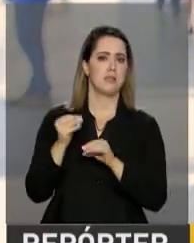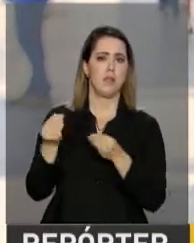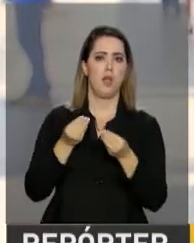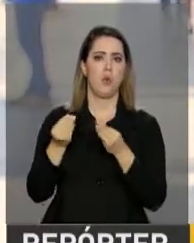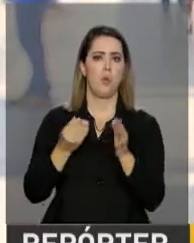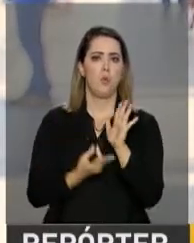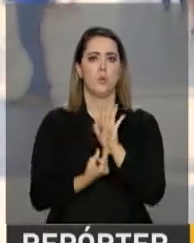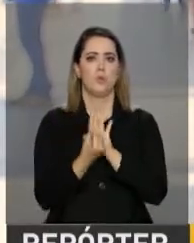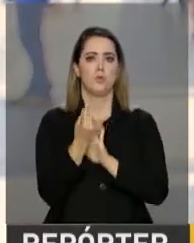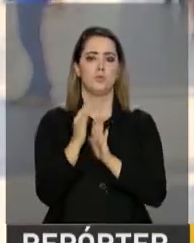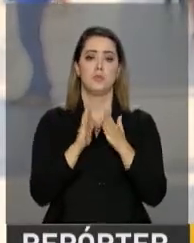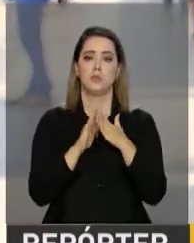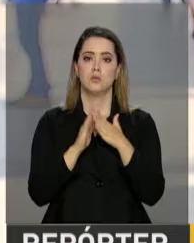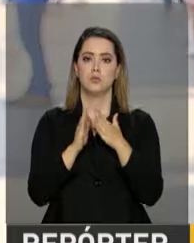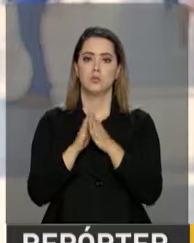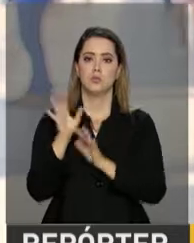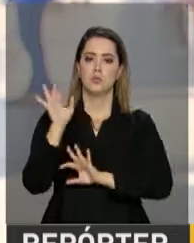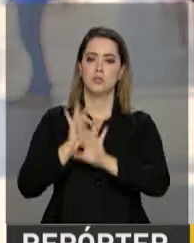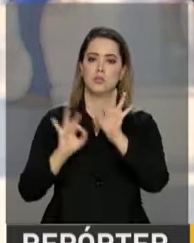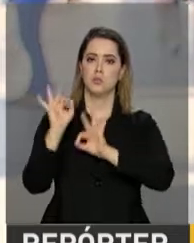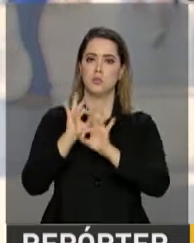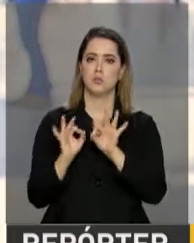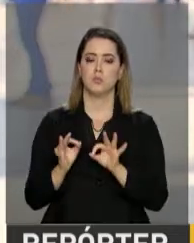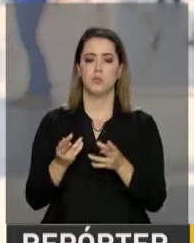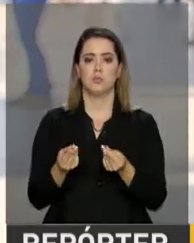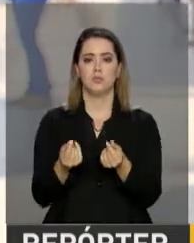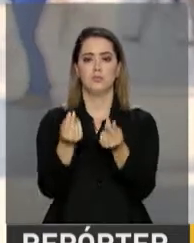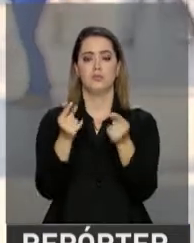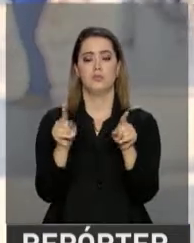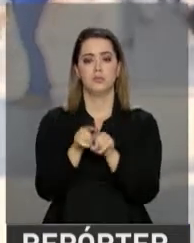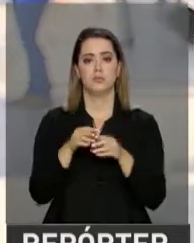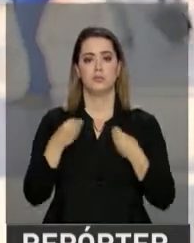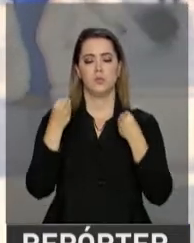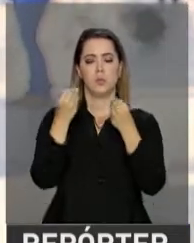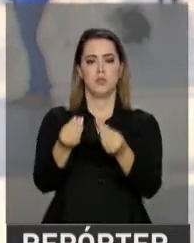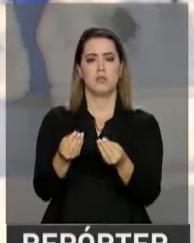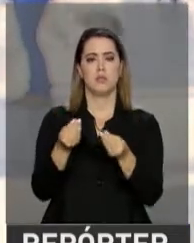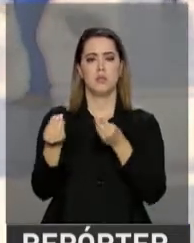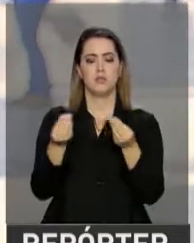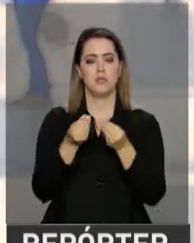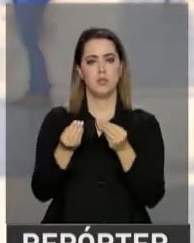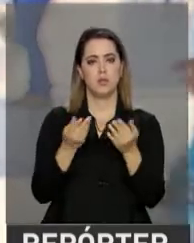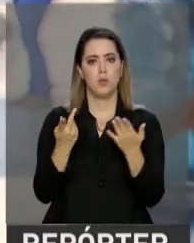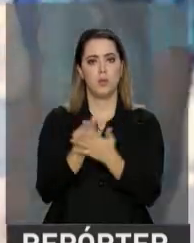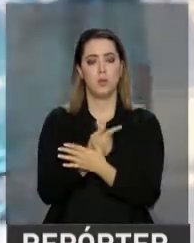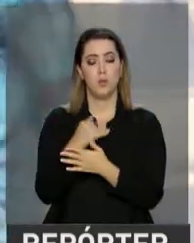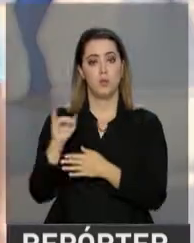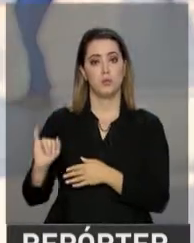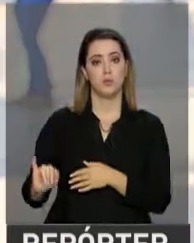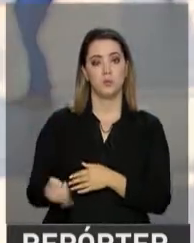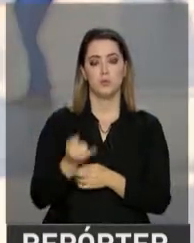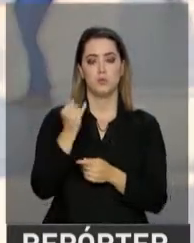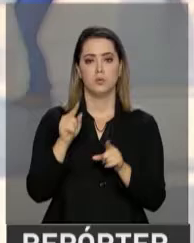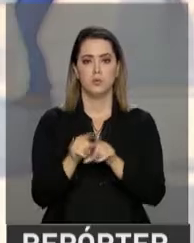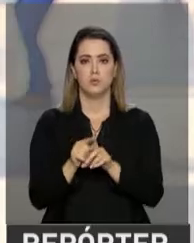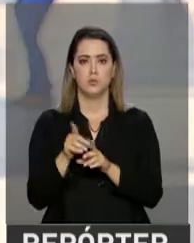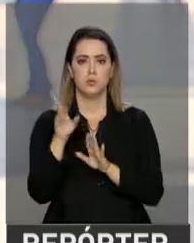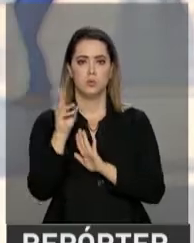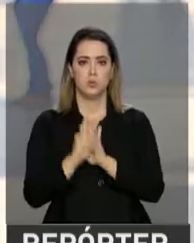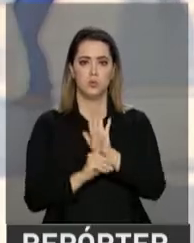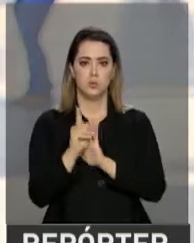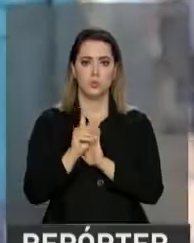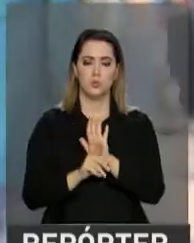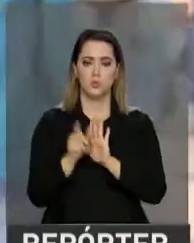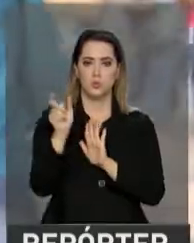como o orçamento doméstico e planejamento financeiro além de dar noções sobre o funcionamento dos juros e os direitos do